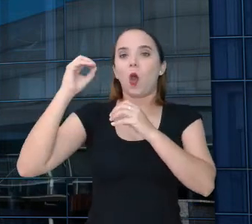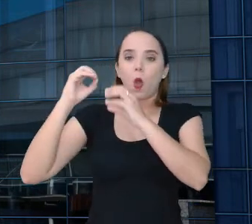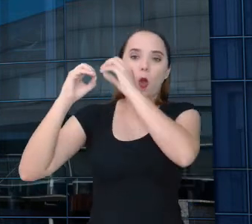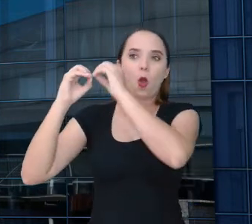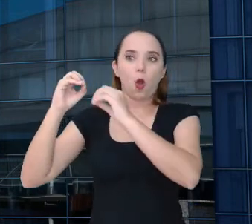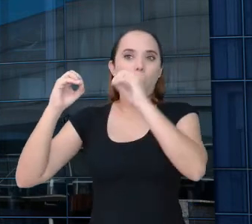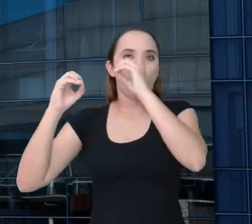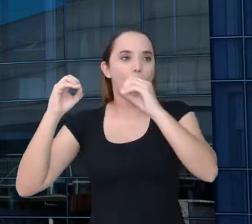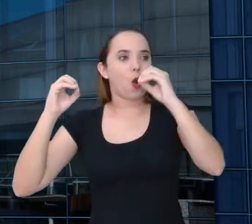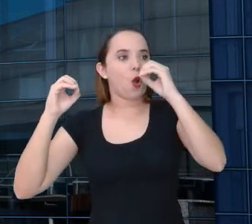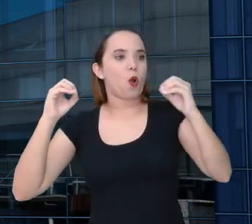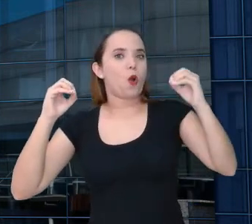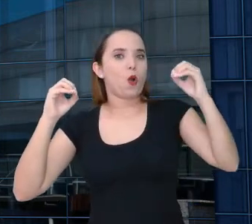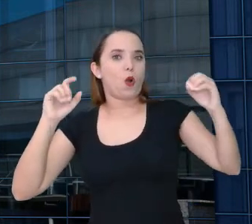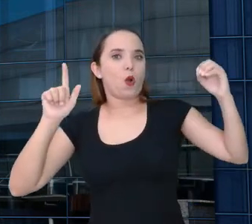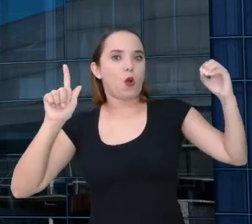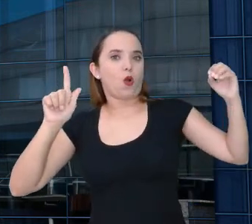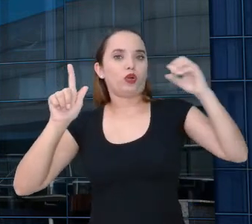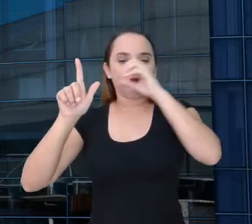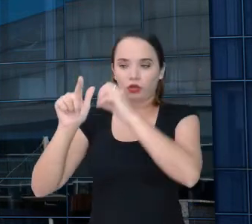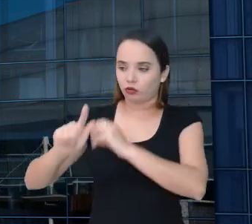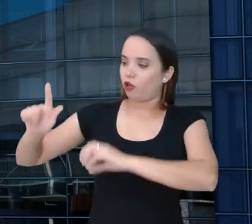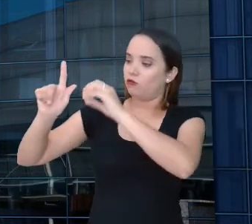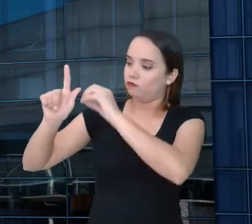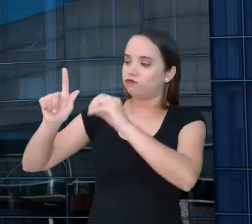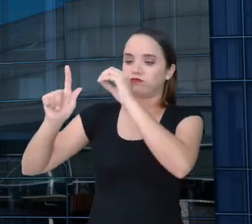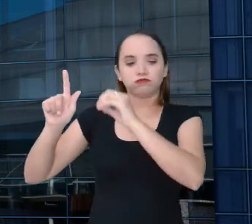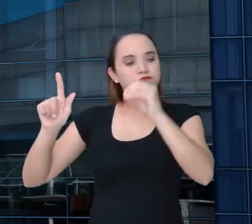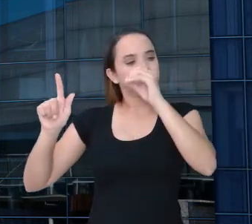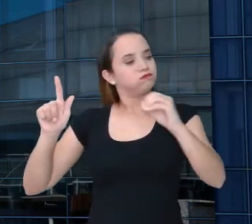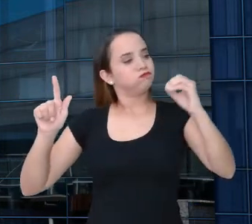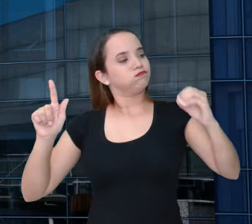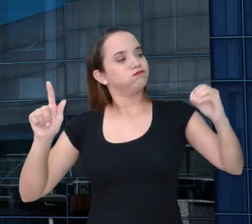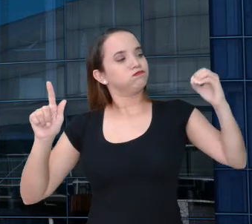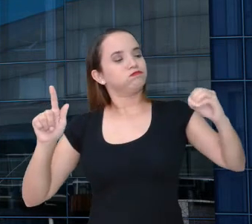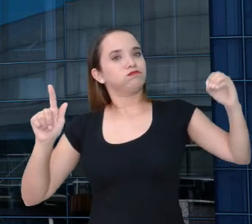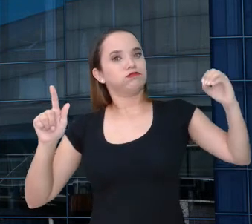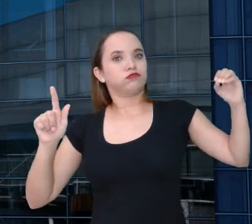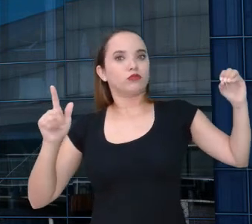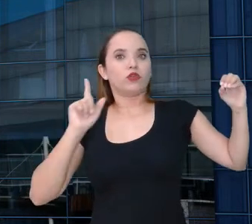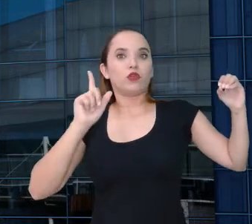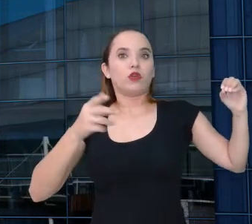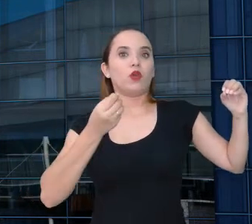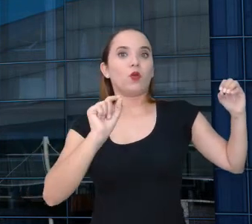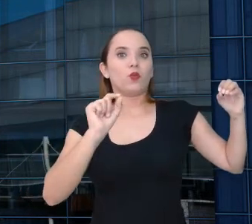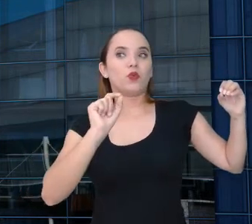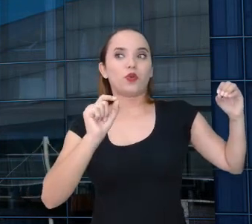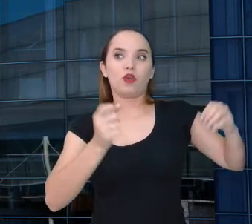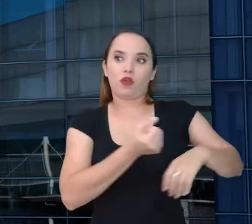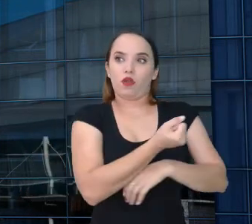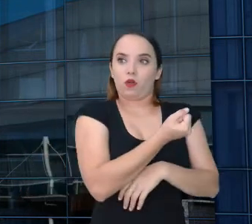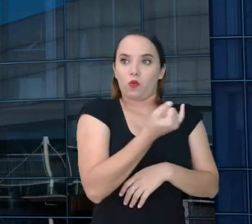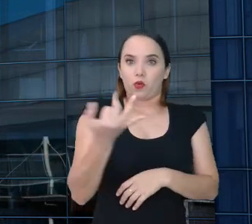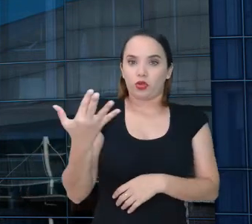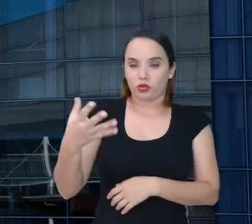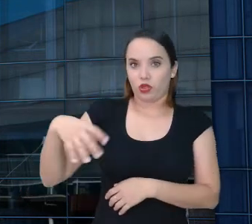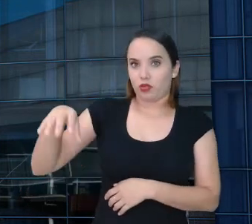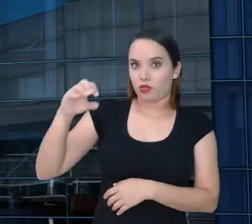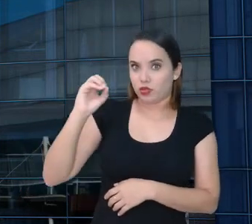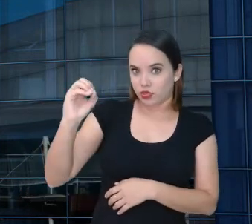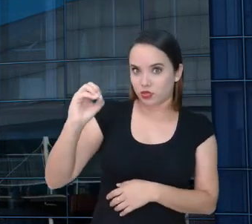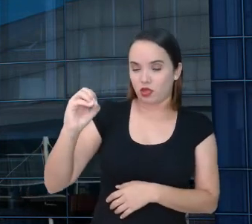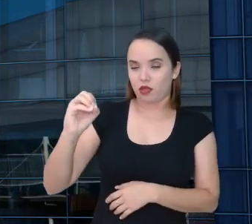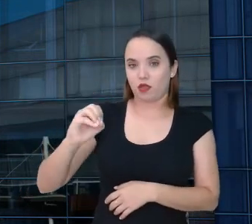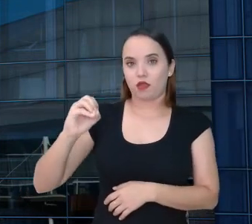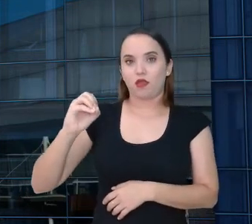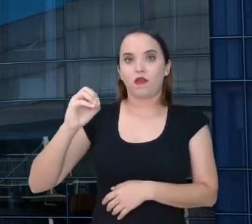O, certo? Esse O aí, ele significa aí a quantidade de zeros, certo? Do